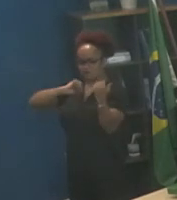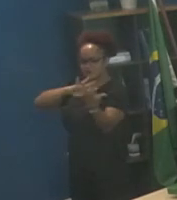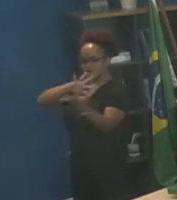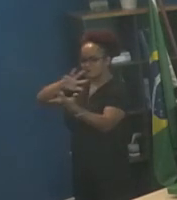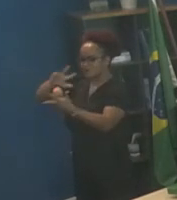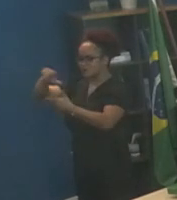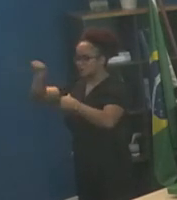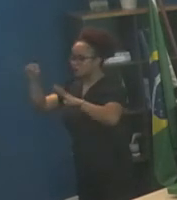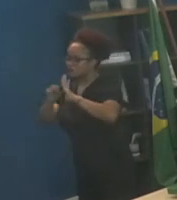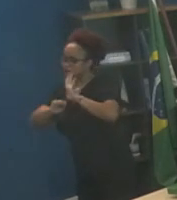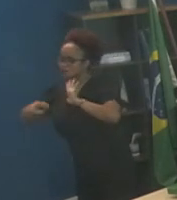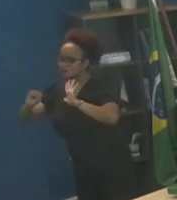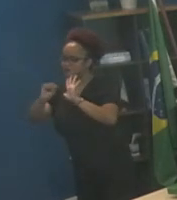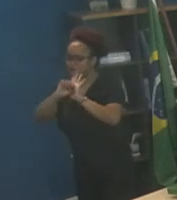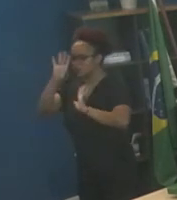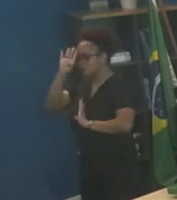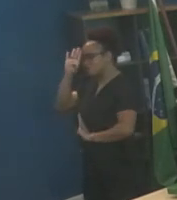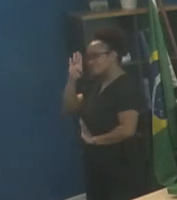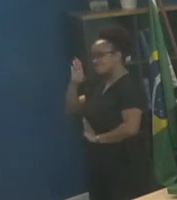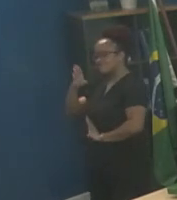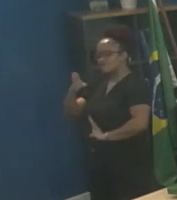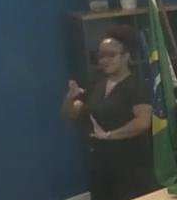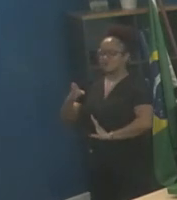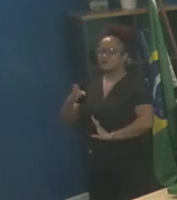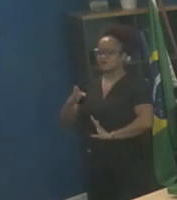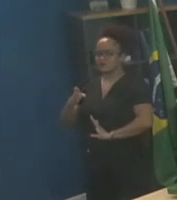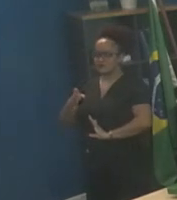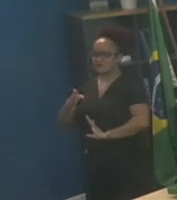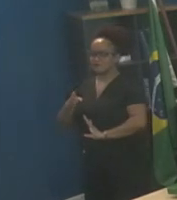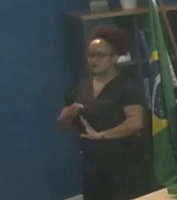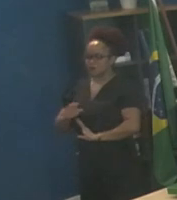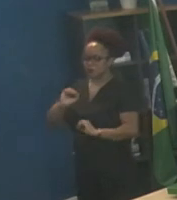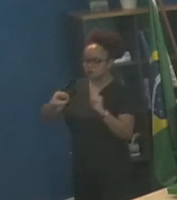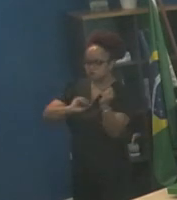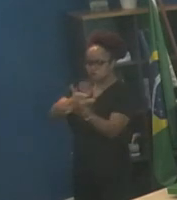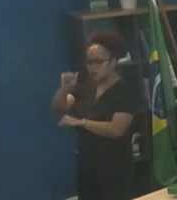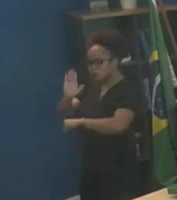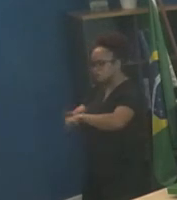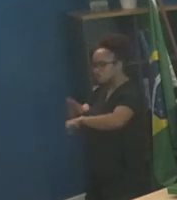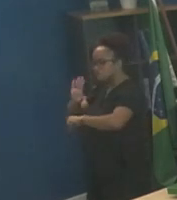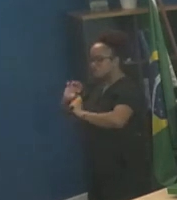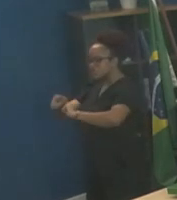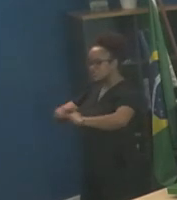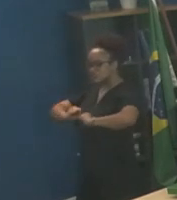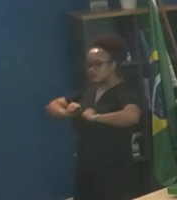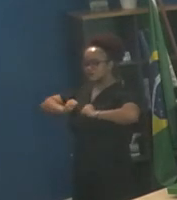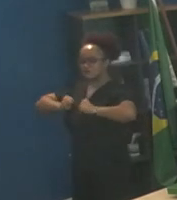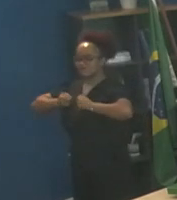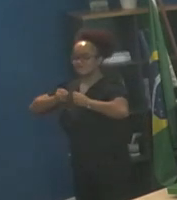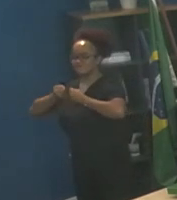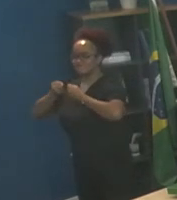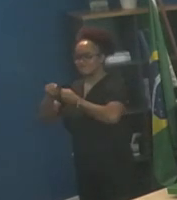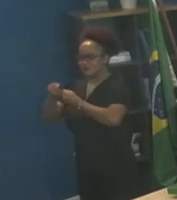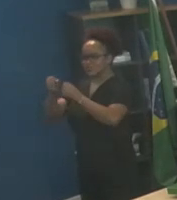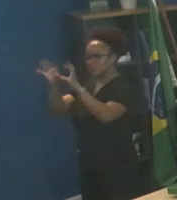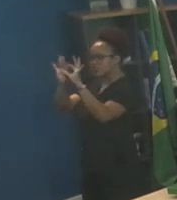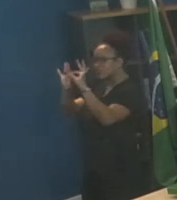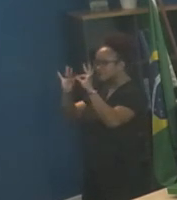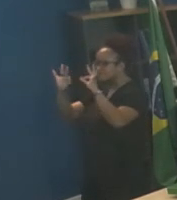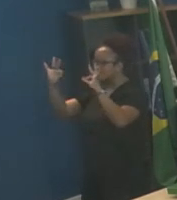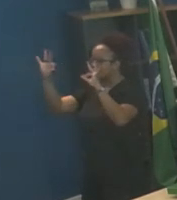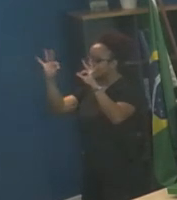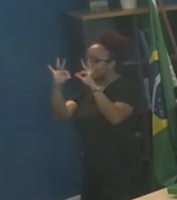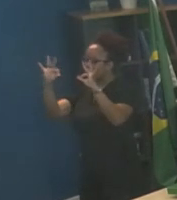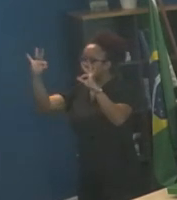iluminado ao sol do novo mundo, do que a terra mais